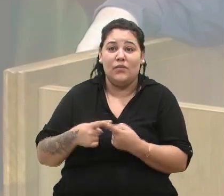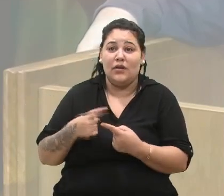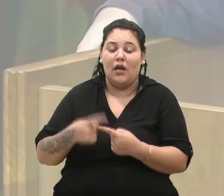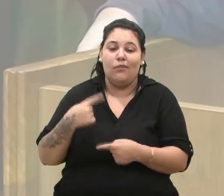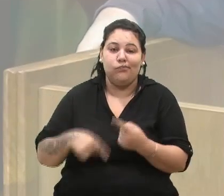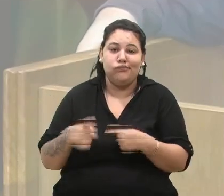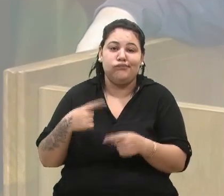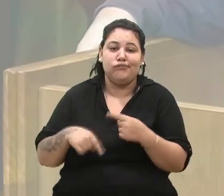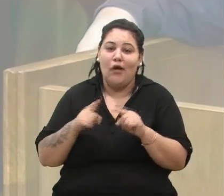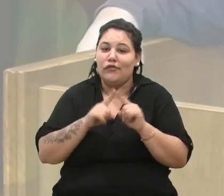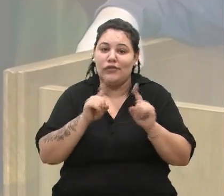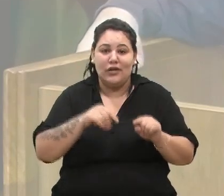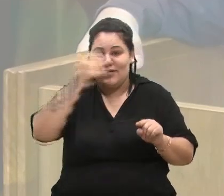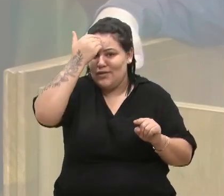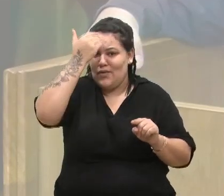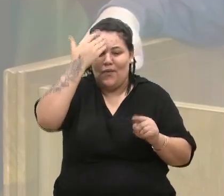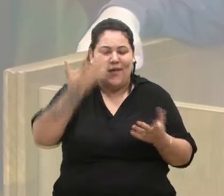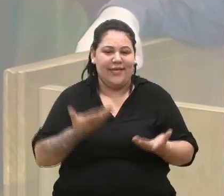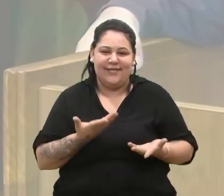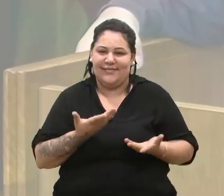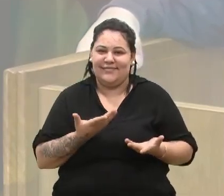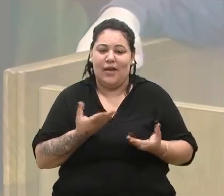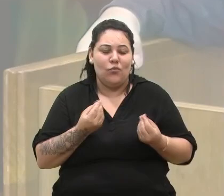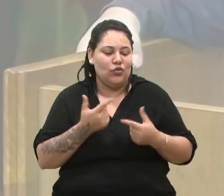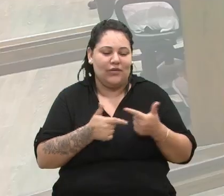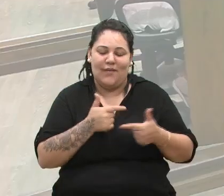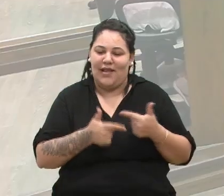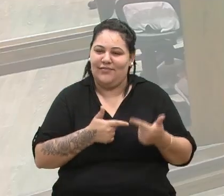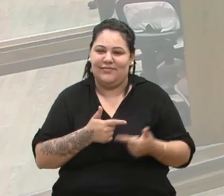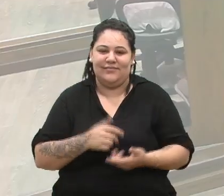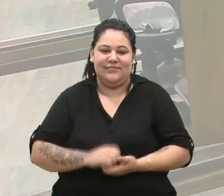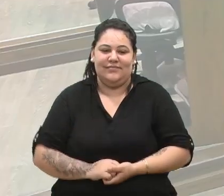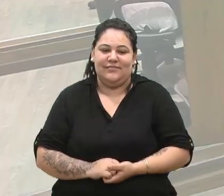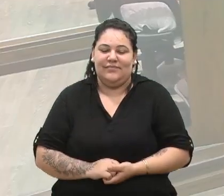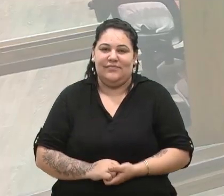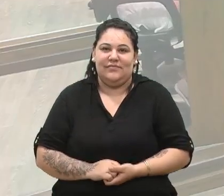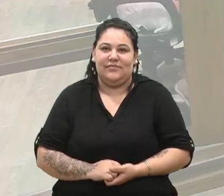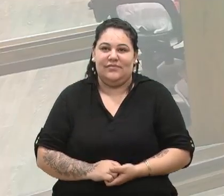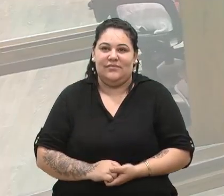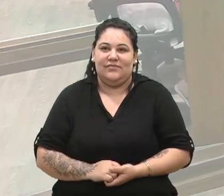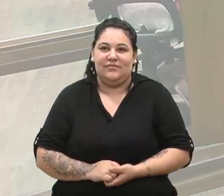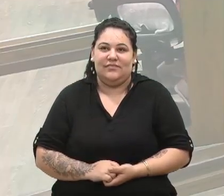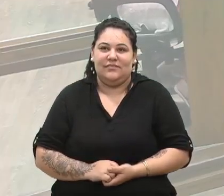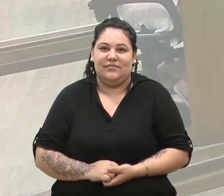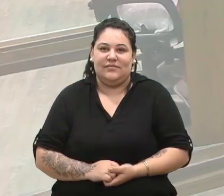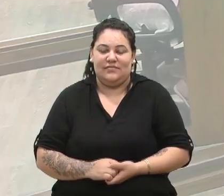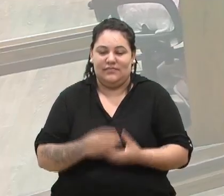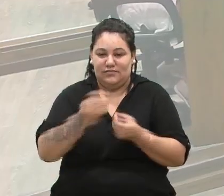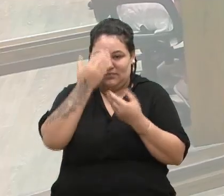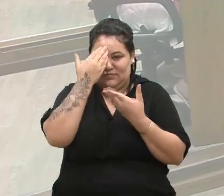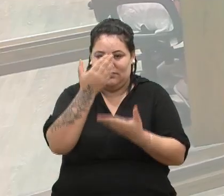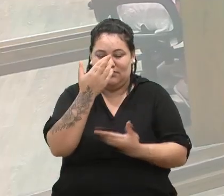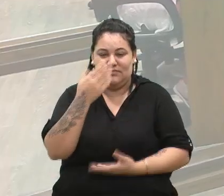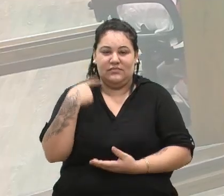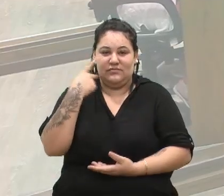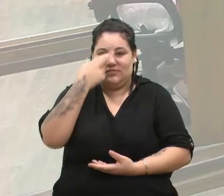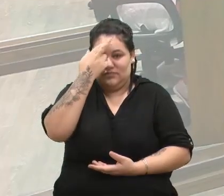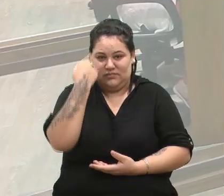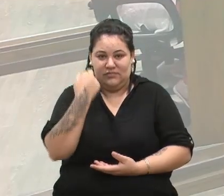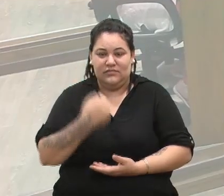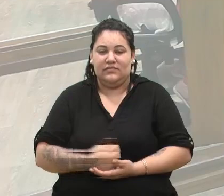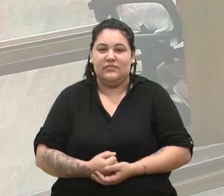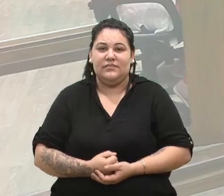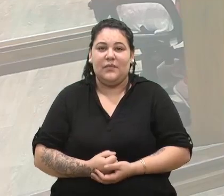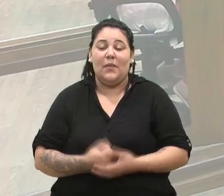estão aguentando a pressão que estão vivendo. Isso é a parte, vereador. Muito obrigado, vereador Rafael. Parabéns